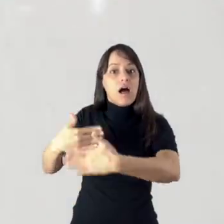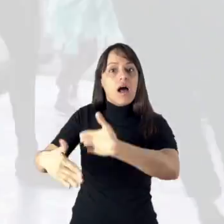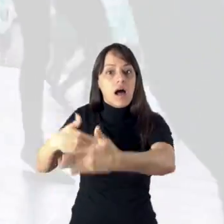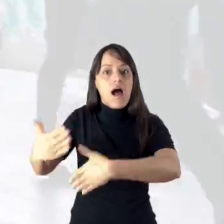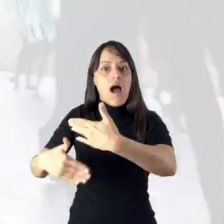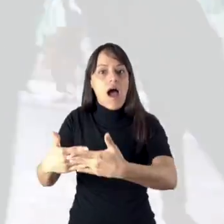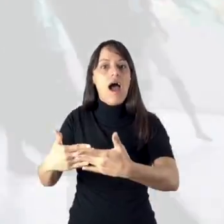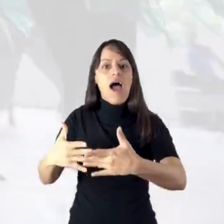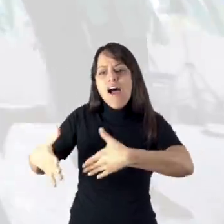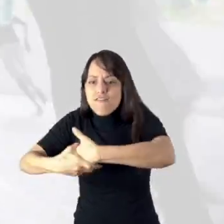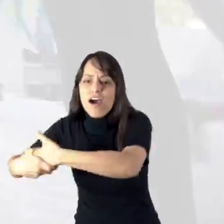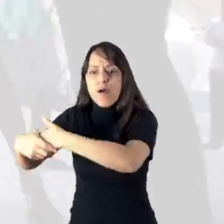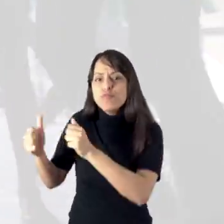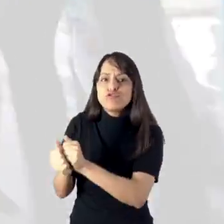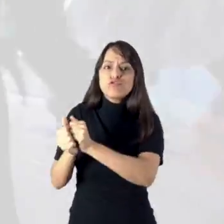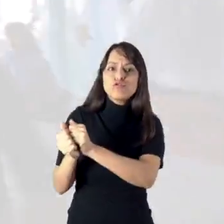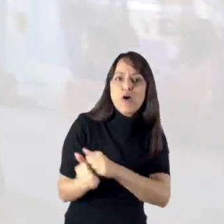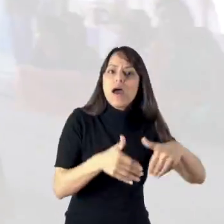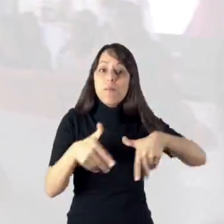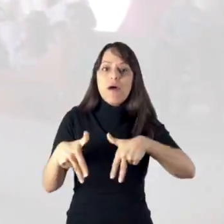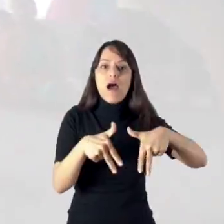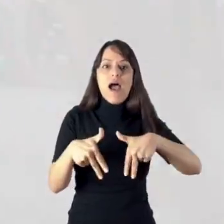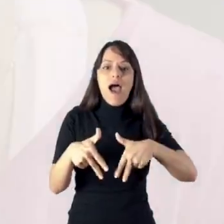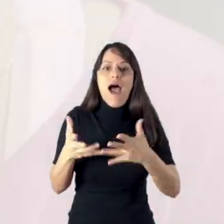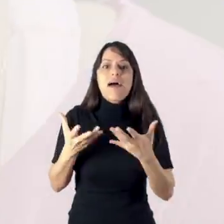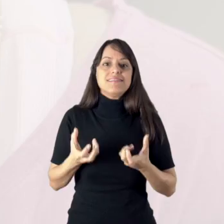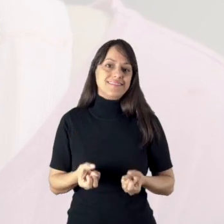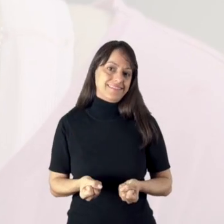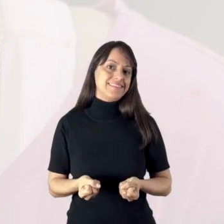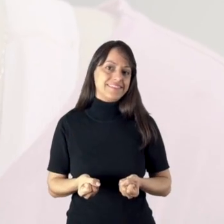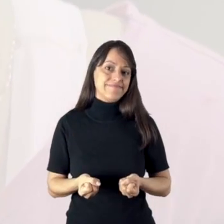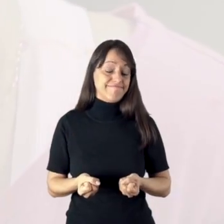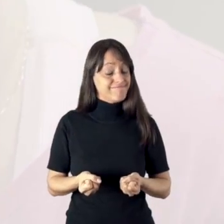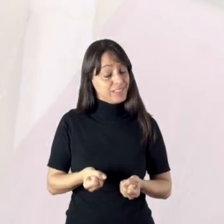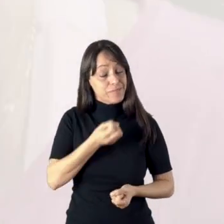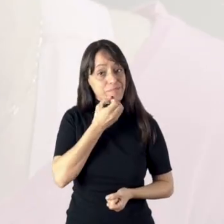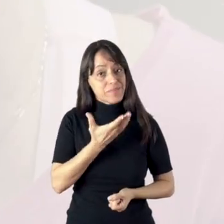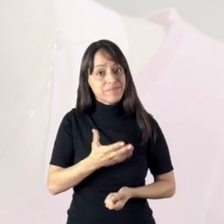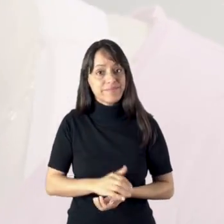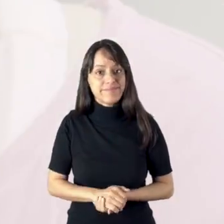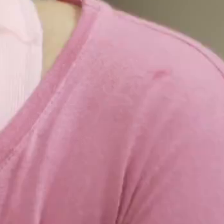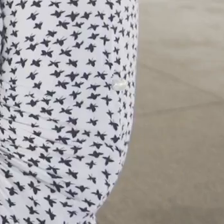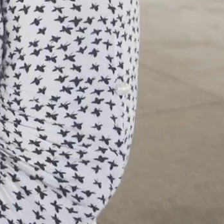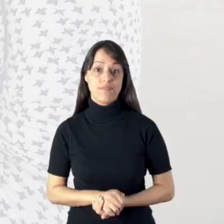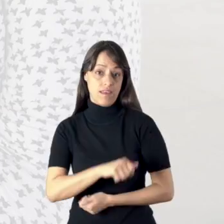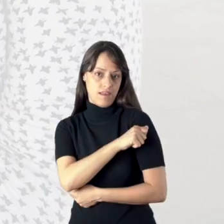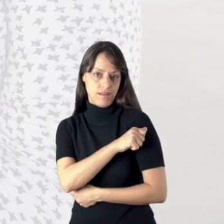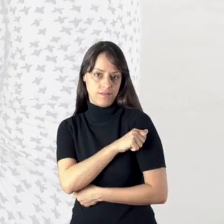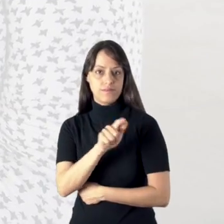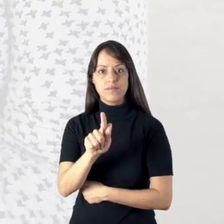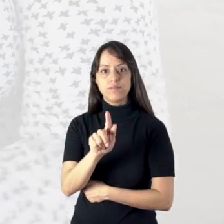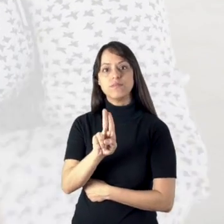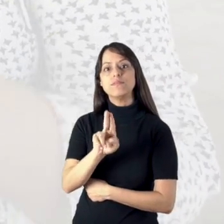alguma. E quando a gente pega, vamos fazer junto, vamos fazer um movimento junto, que elas já se permitiam, entendeu? Eu acho que isso foi muito legal. Guilherme,